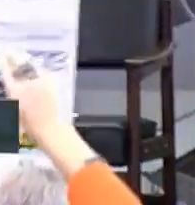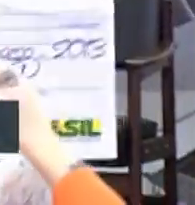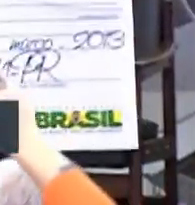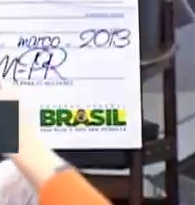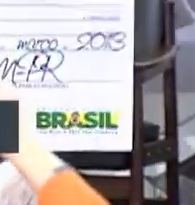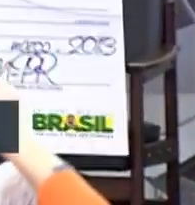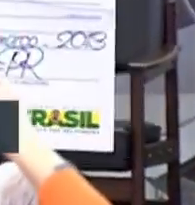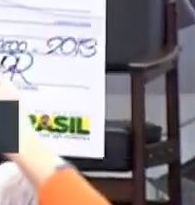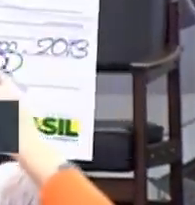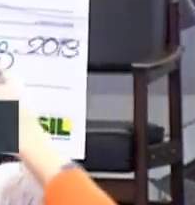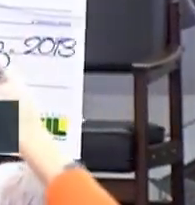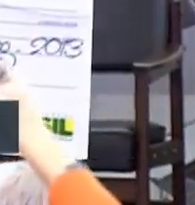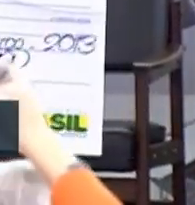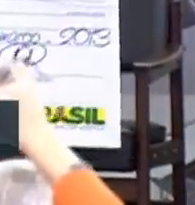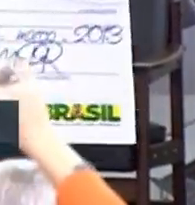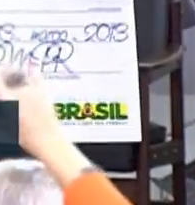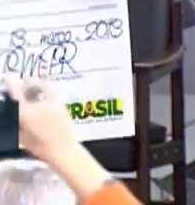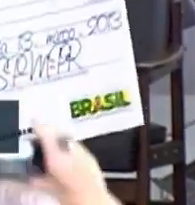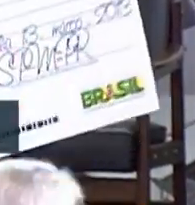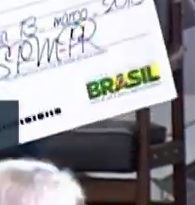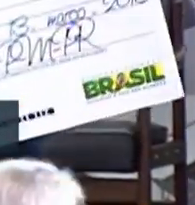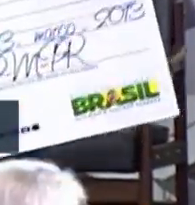E aí